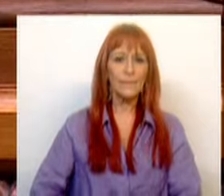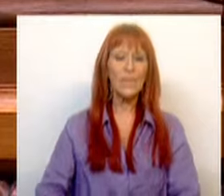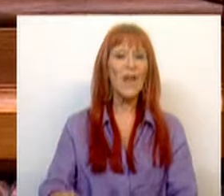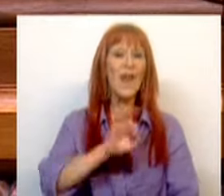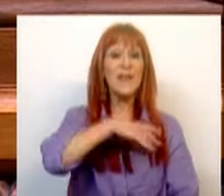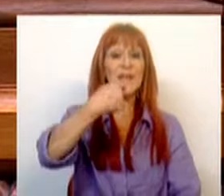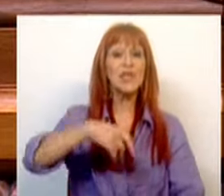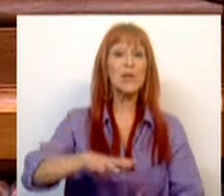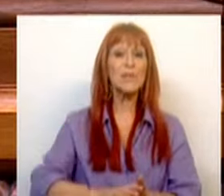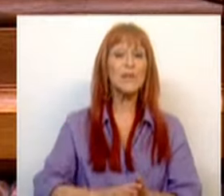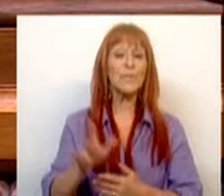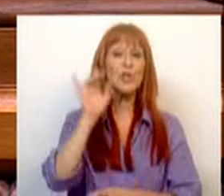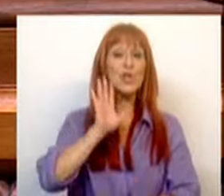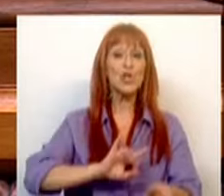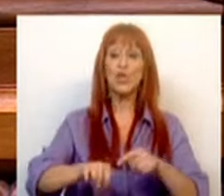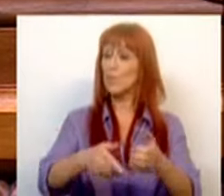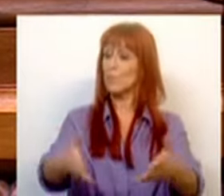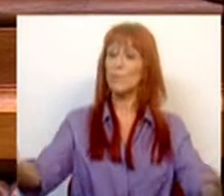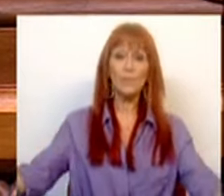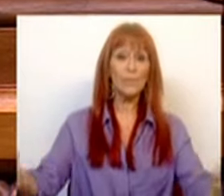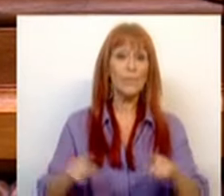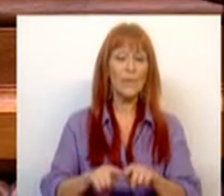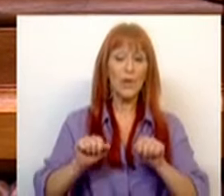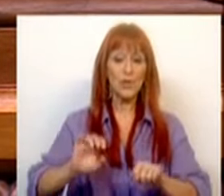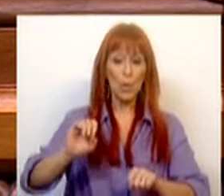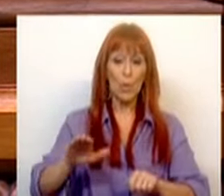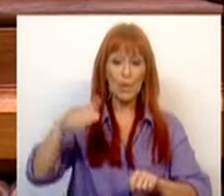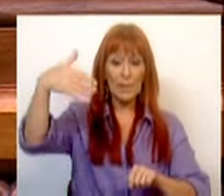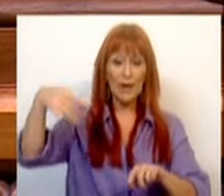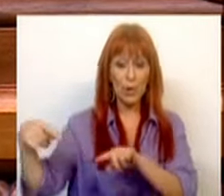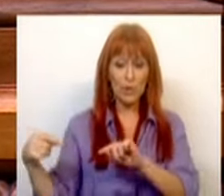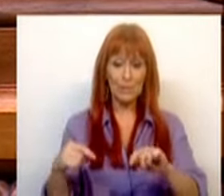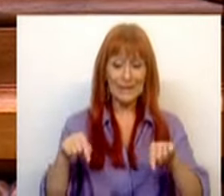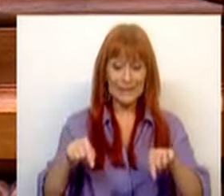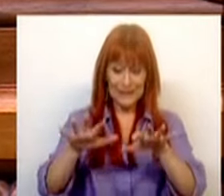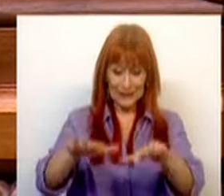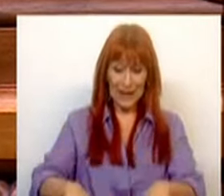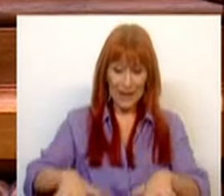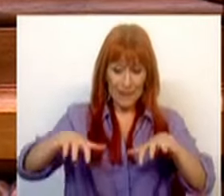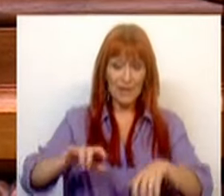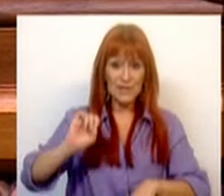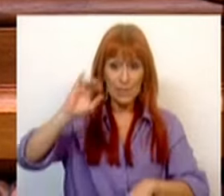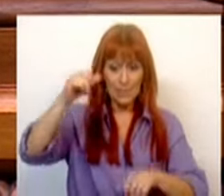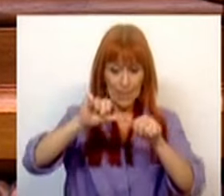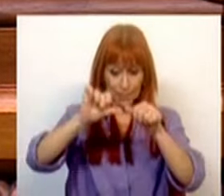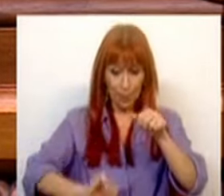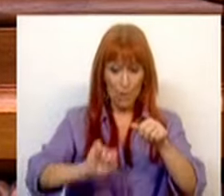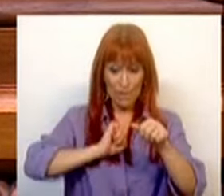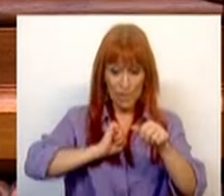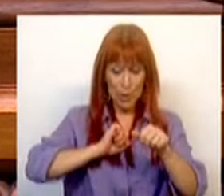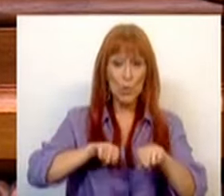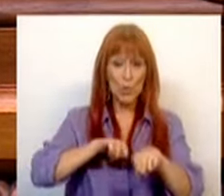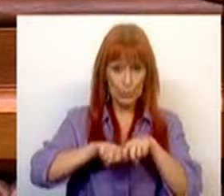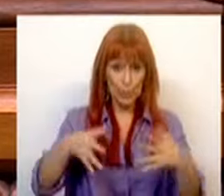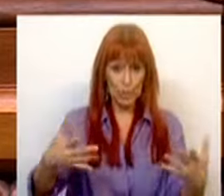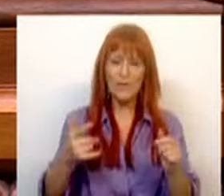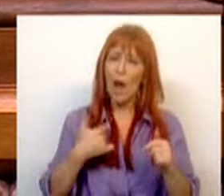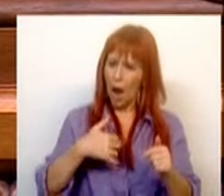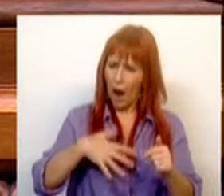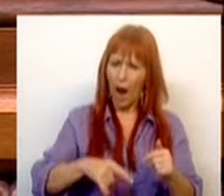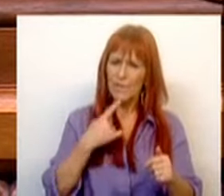Senhor Presidente, senhoras e senhores deputados, neste que é o meu primeiro debate nesta Assembleia, a minha primeira intervenção nesta qualidade, queria